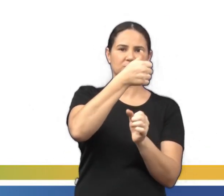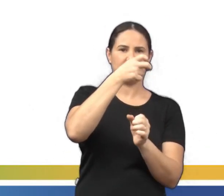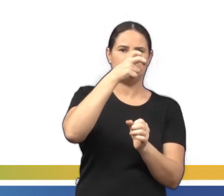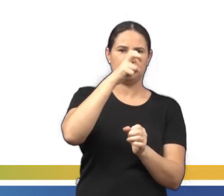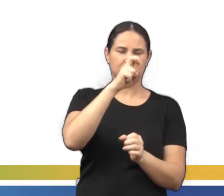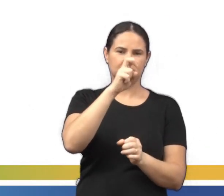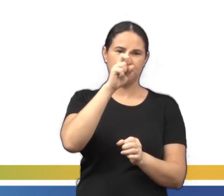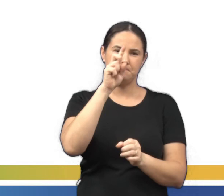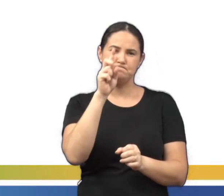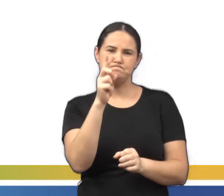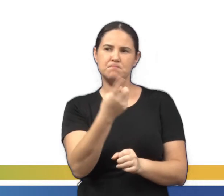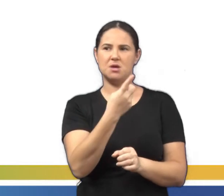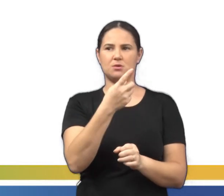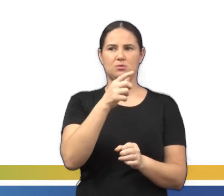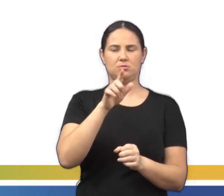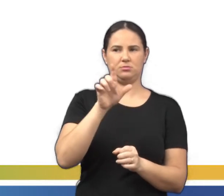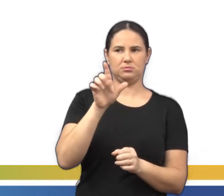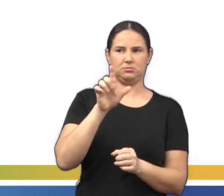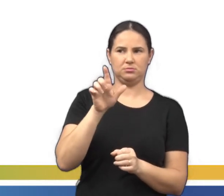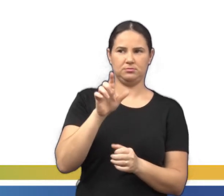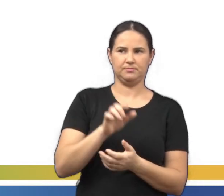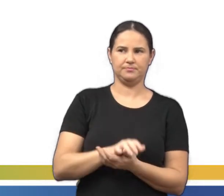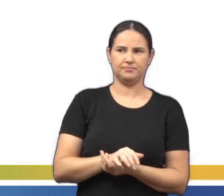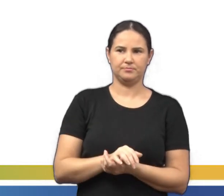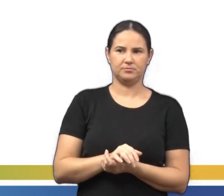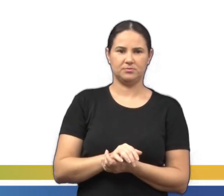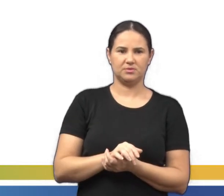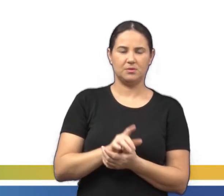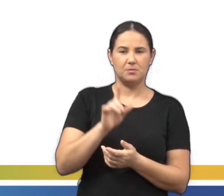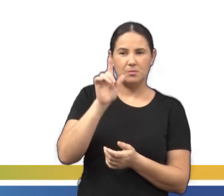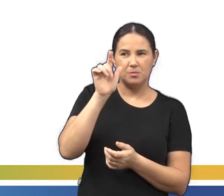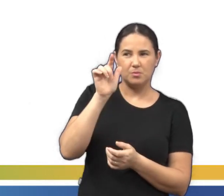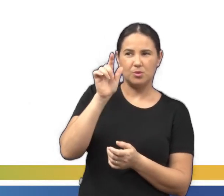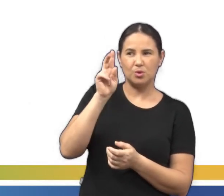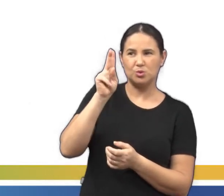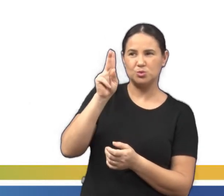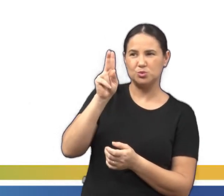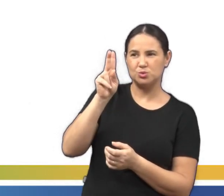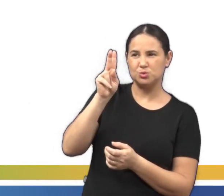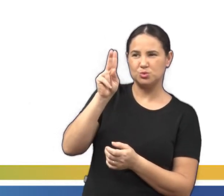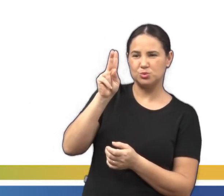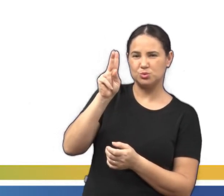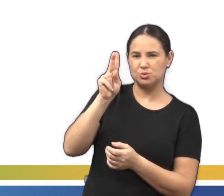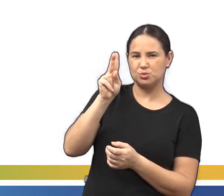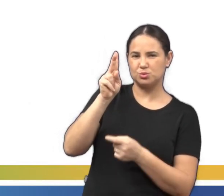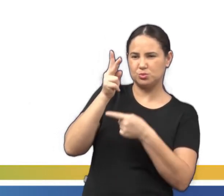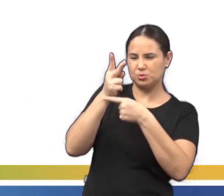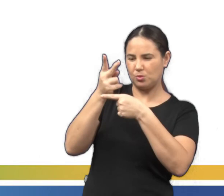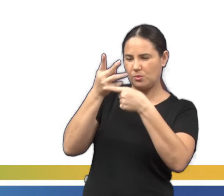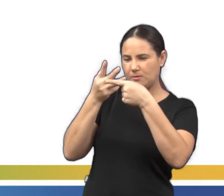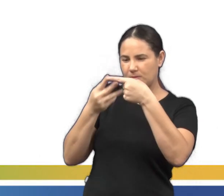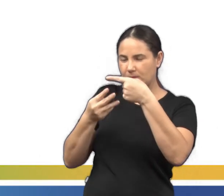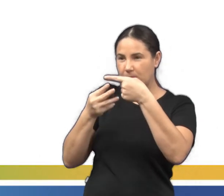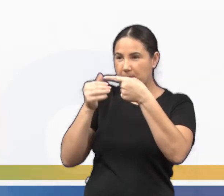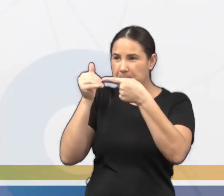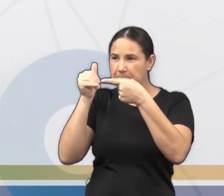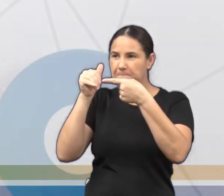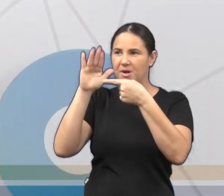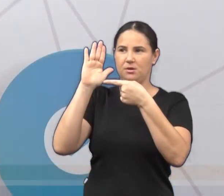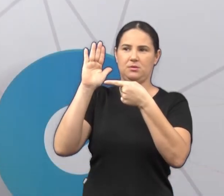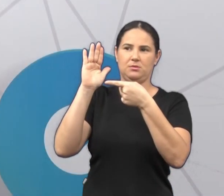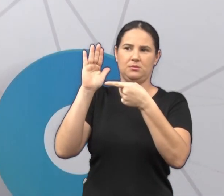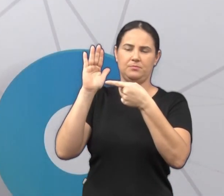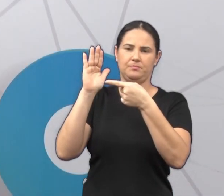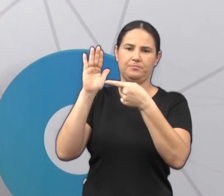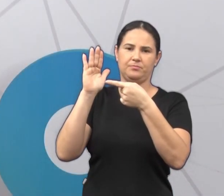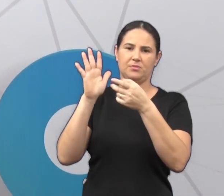outro 2/3 maior. Qual é a capacidade do novo reservatório? Então, essa